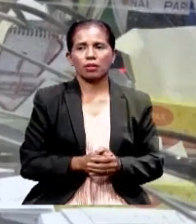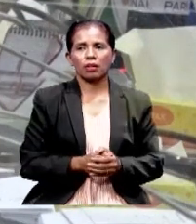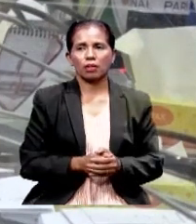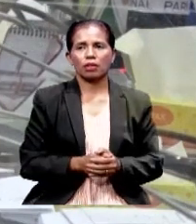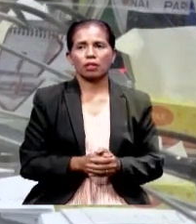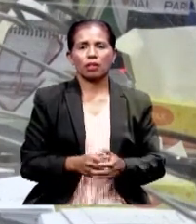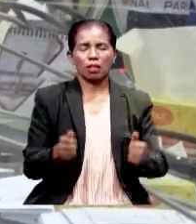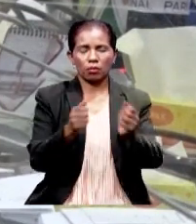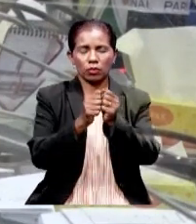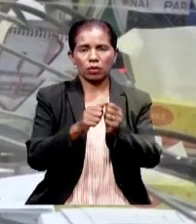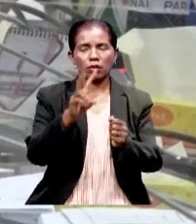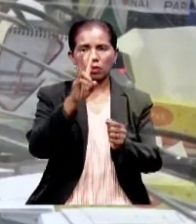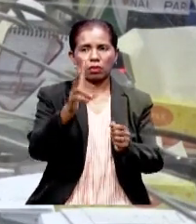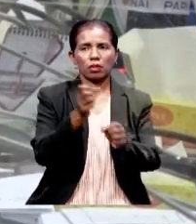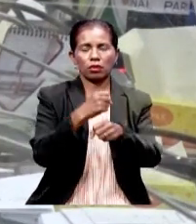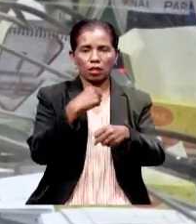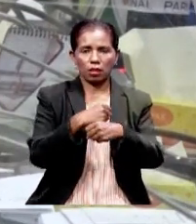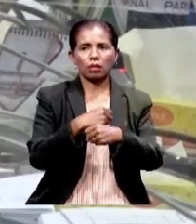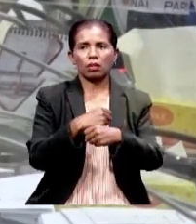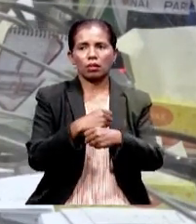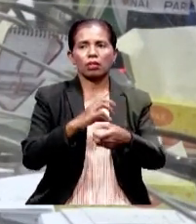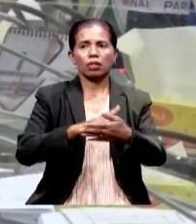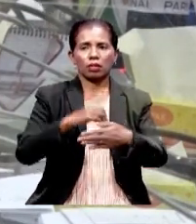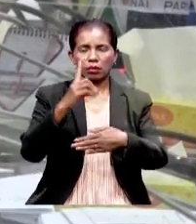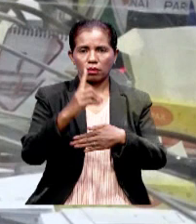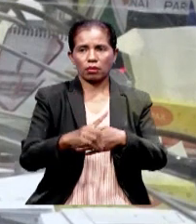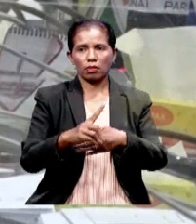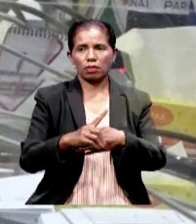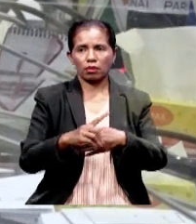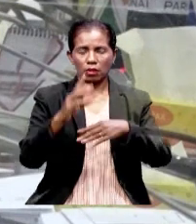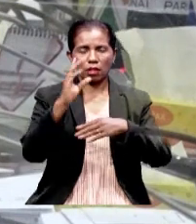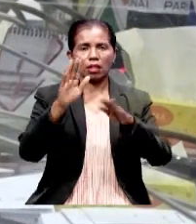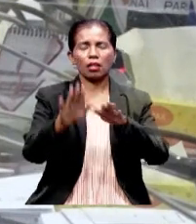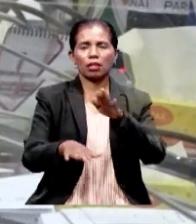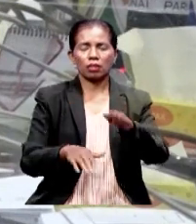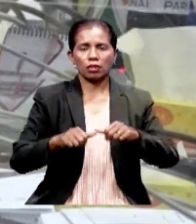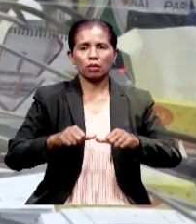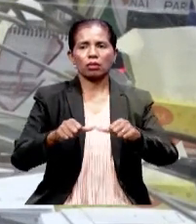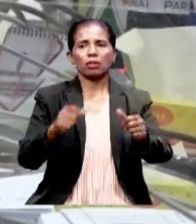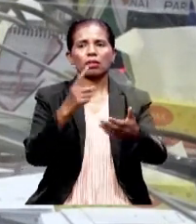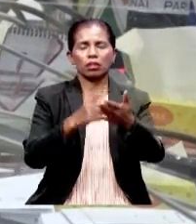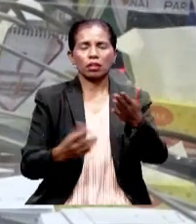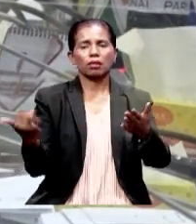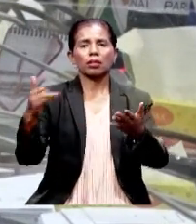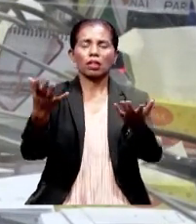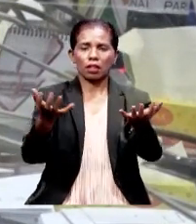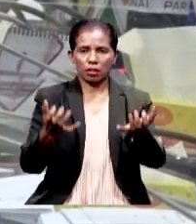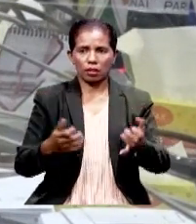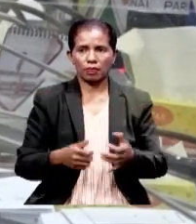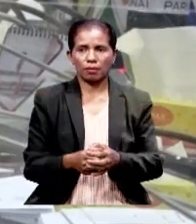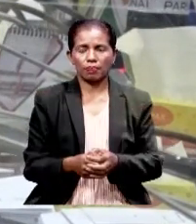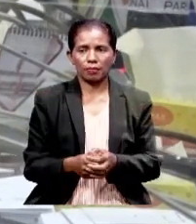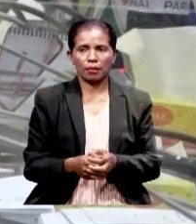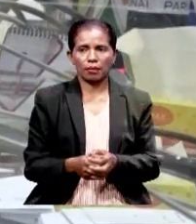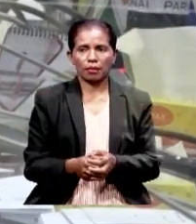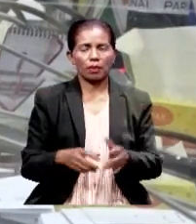asunto ruane ho di halo ke desenvolvimento lao mas lao tuir seda mak ni hakara. I